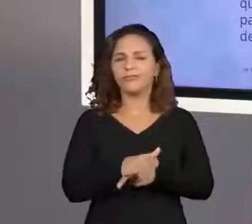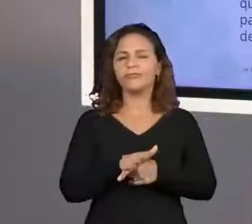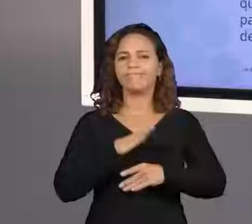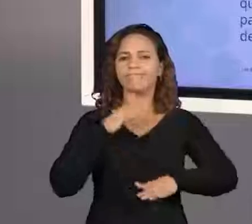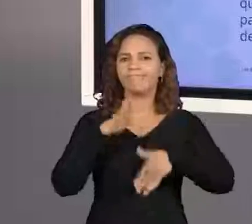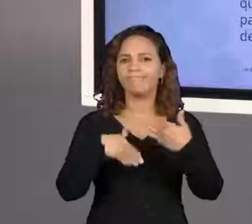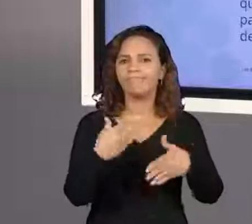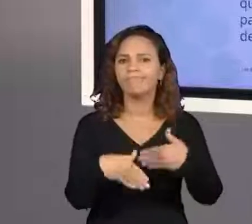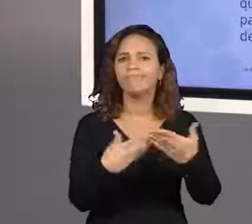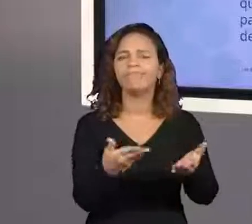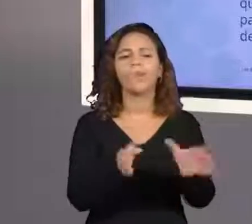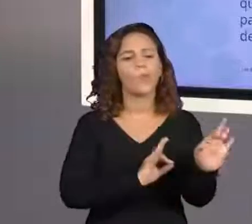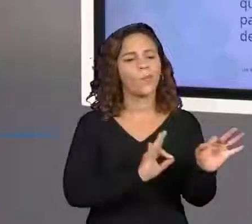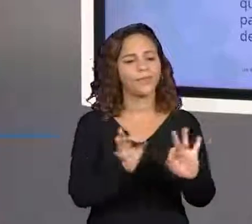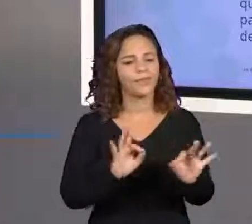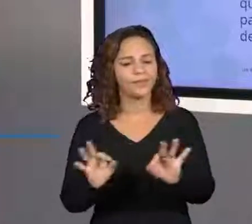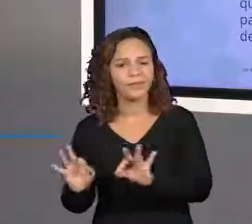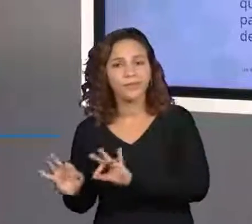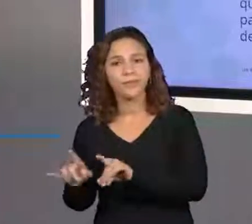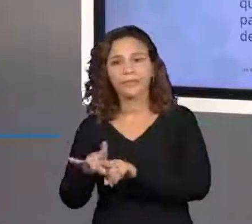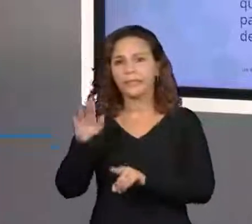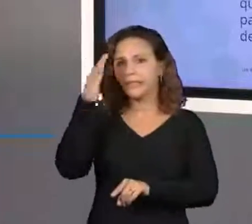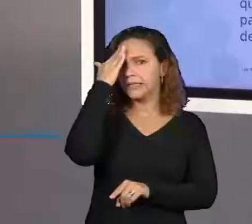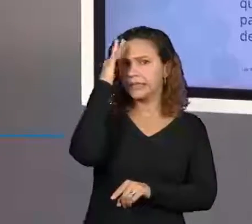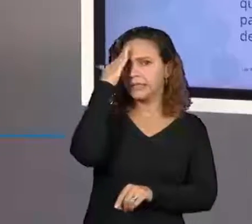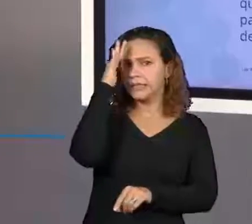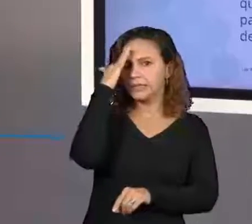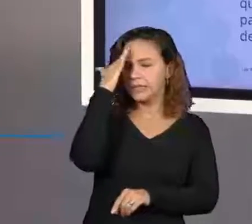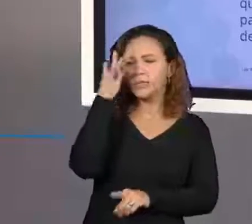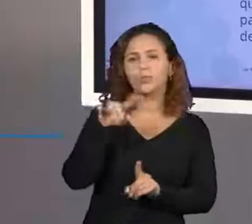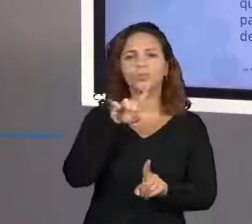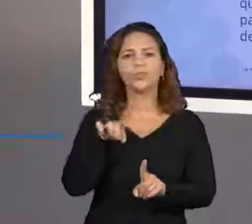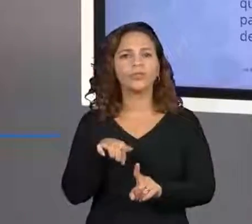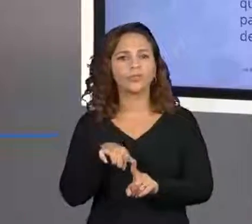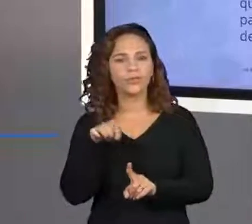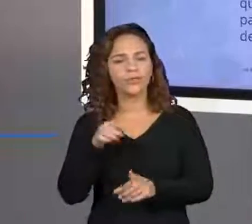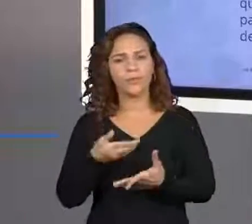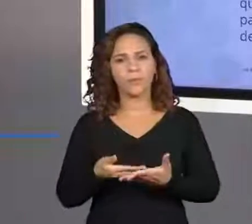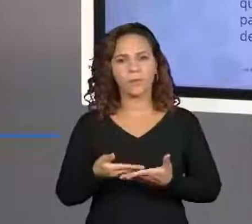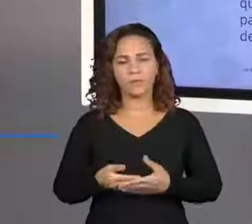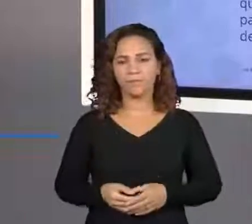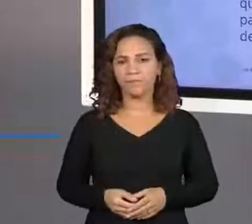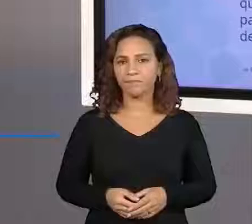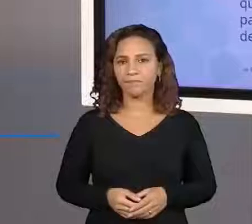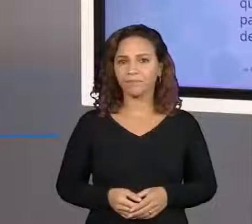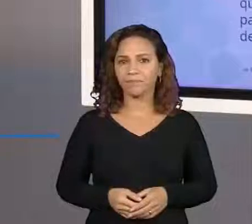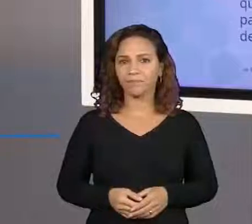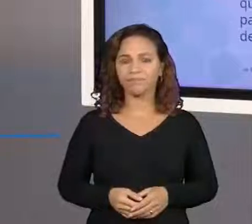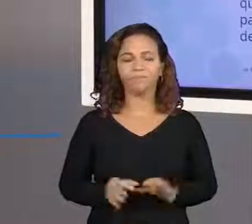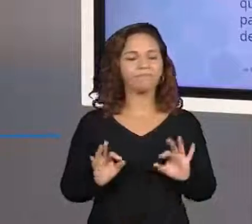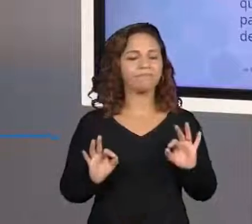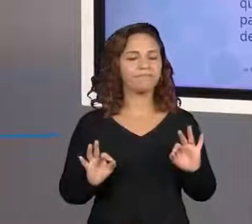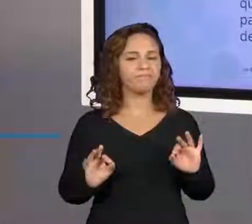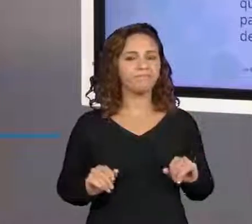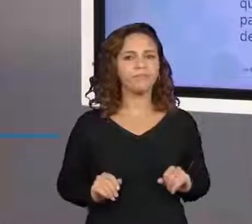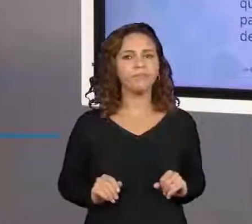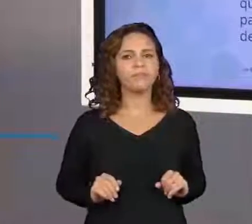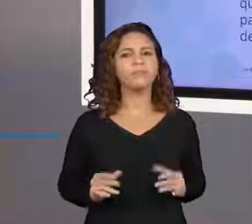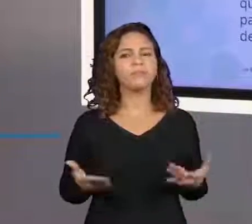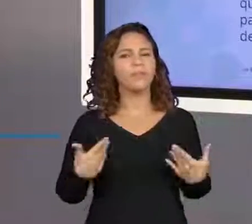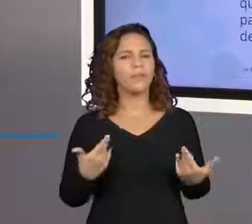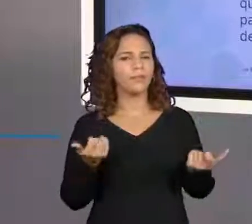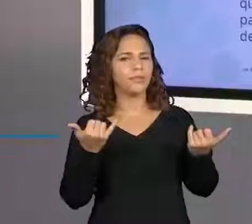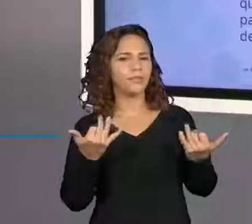deixar tudo muito mais organizado e entendermos qual é o objetivo da aula. Muito bem, vamos falar de história